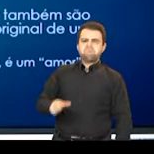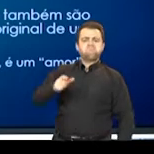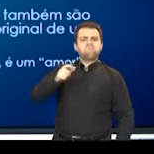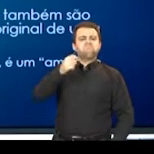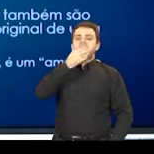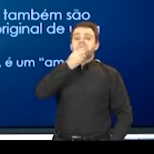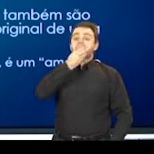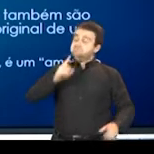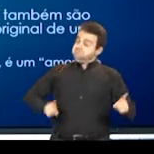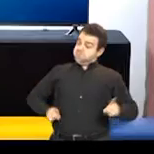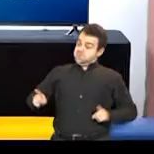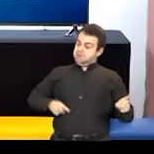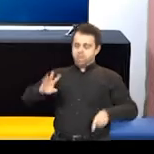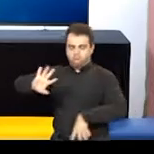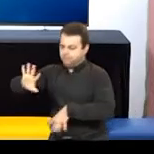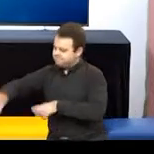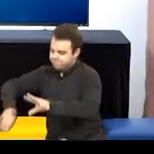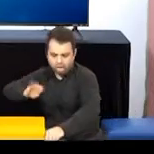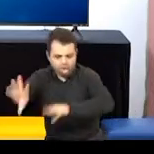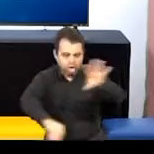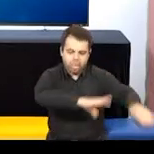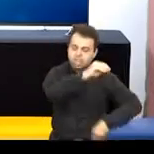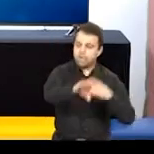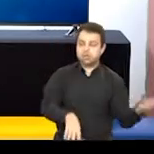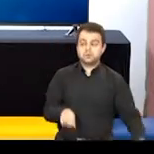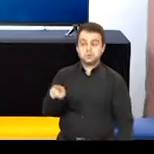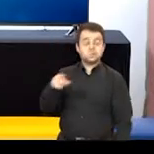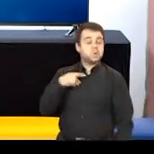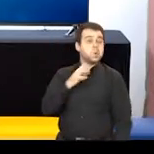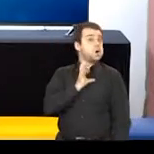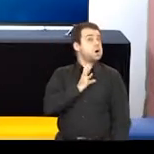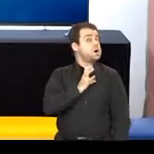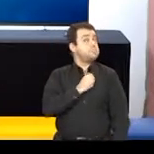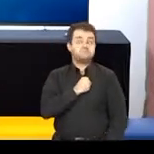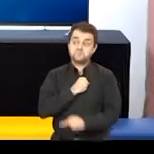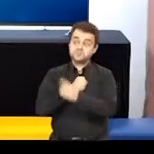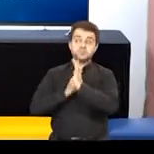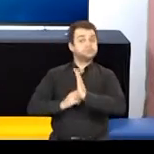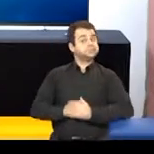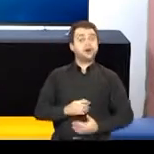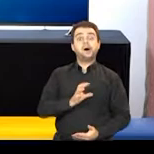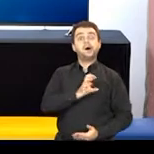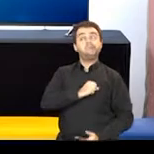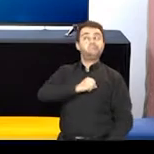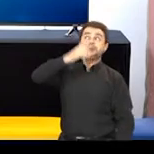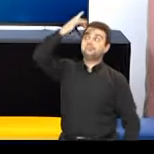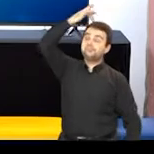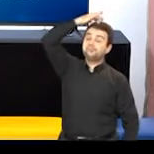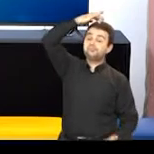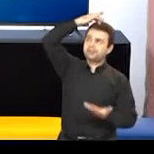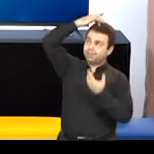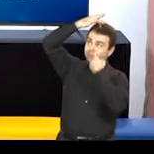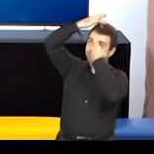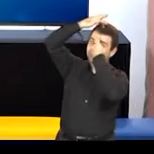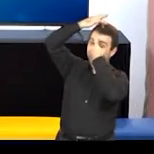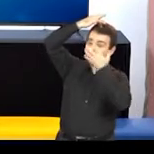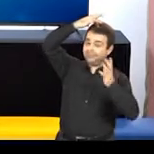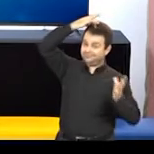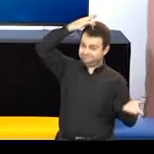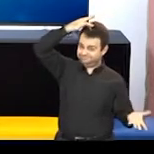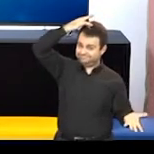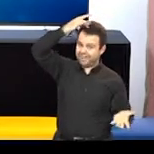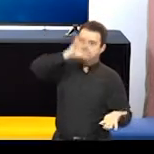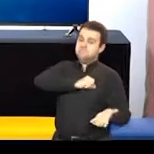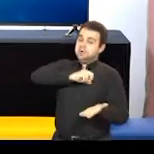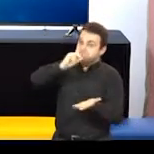um amor de pessoa. Repara que aquele amor, entre aspas, ele não representa o amor de verdade, mas sim